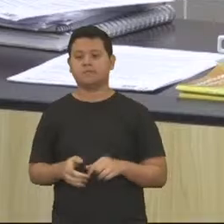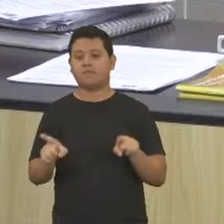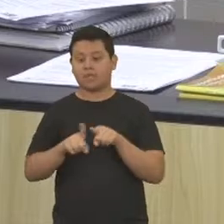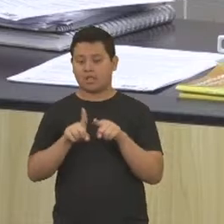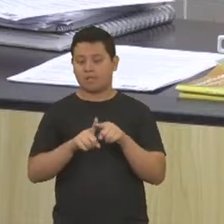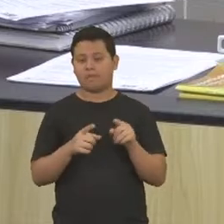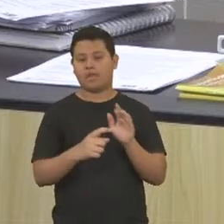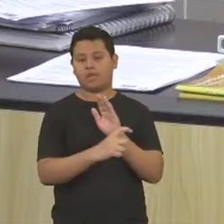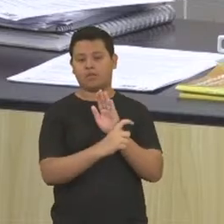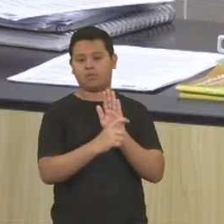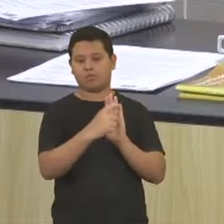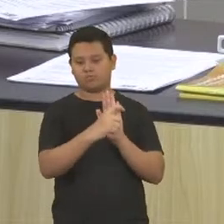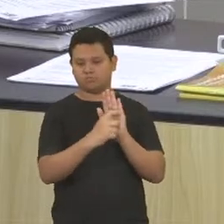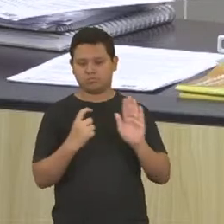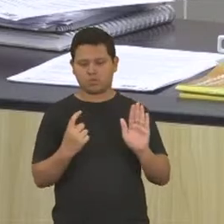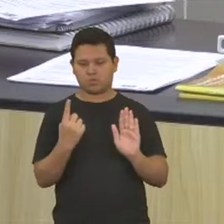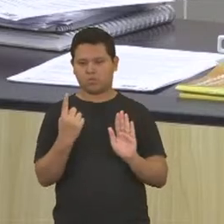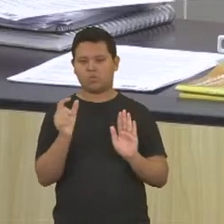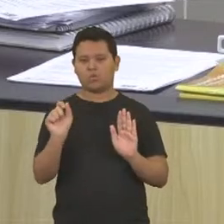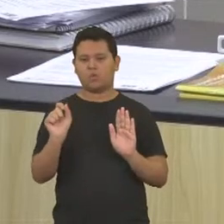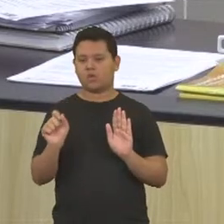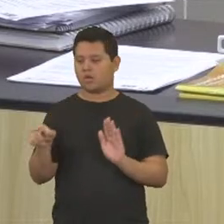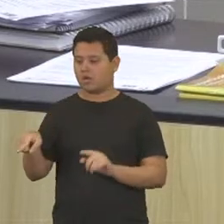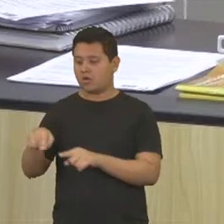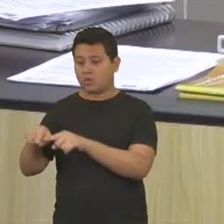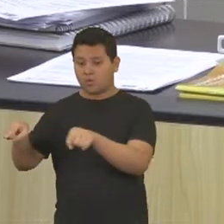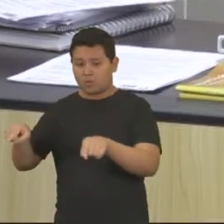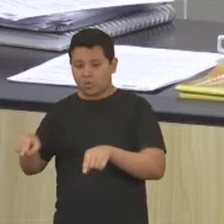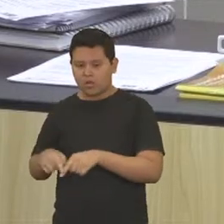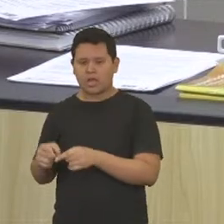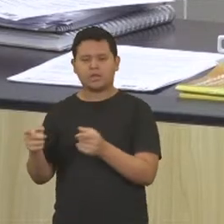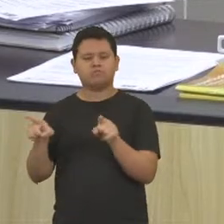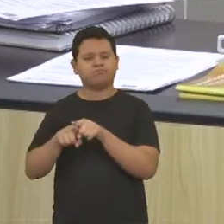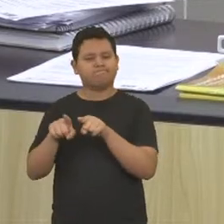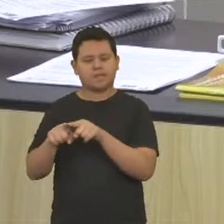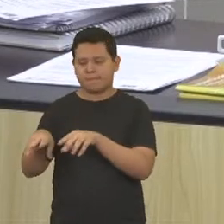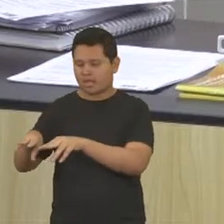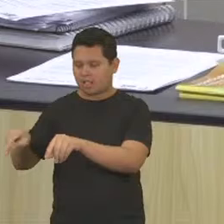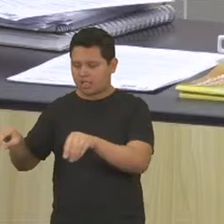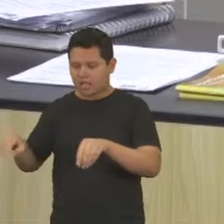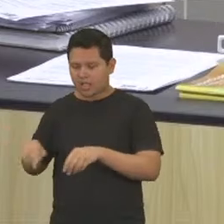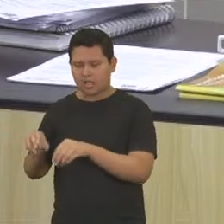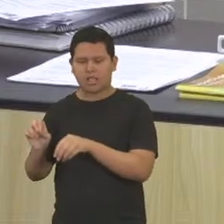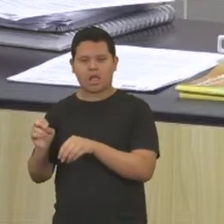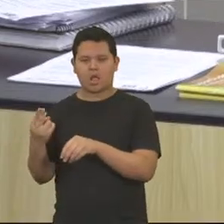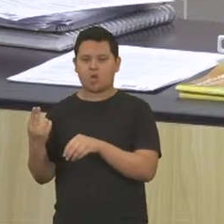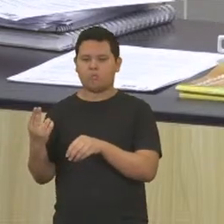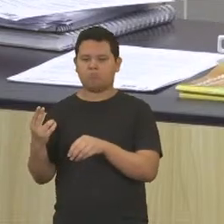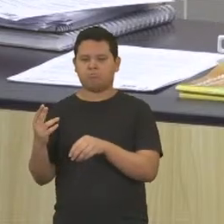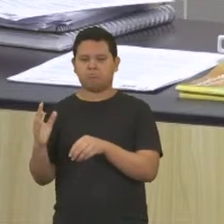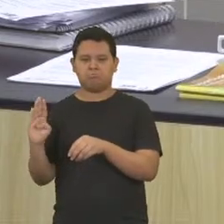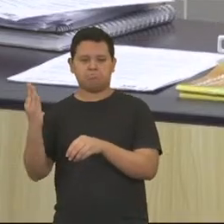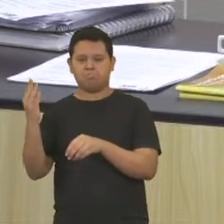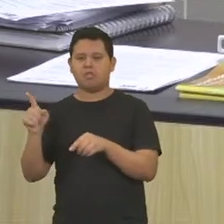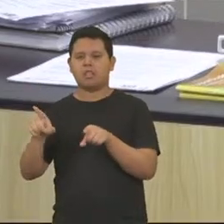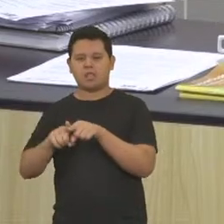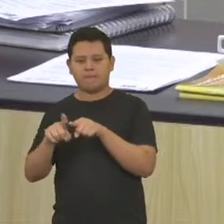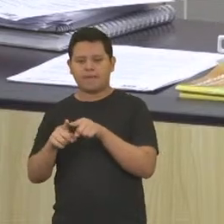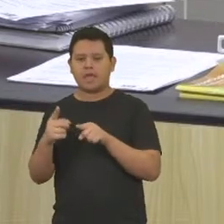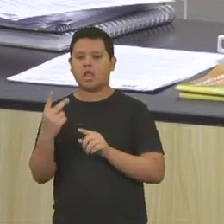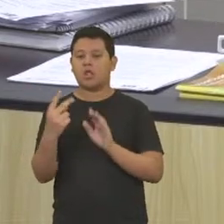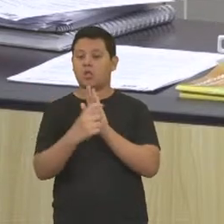1. Campos esportivos, incluindo gramados naturais ou sintéticos. Inciso